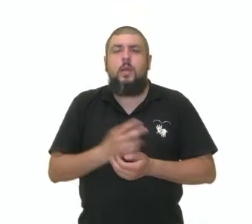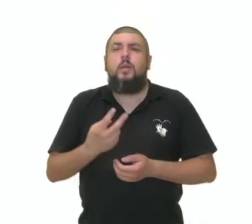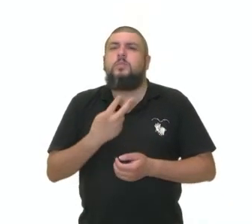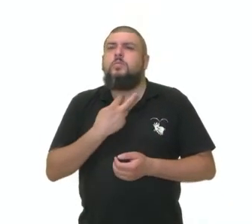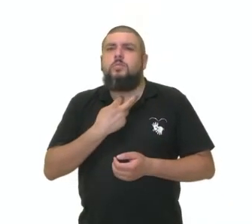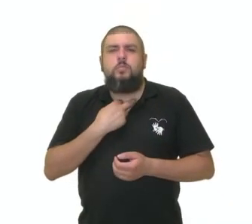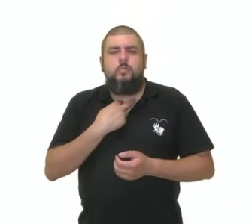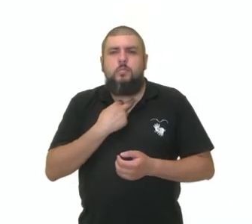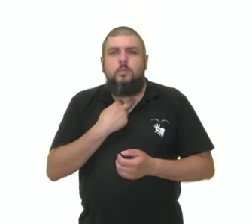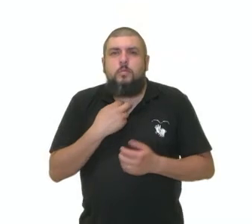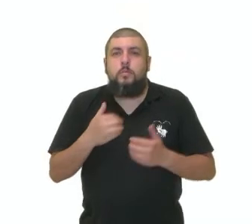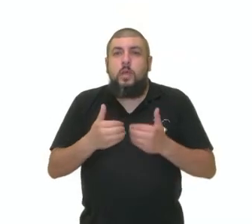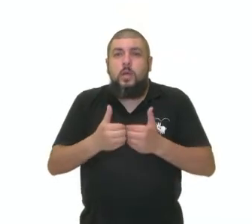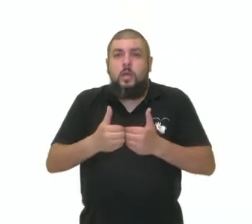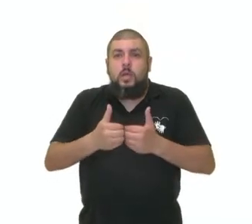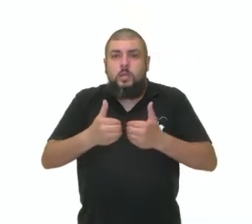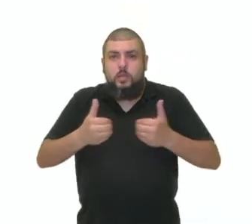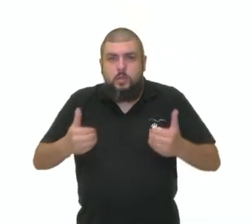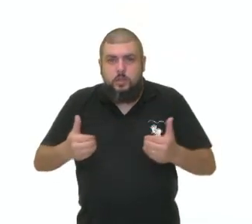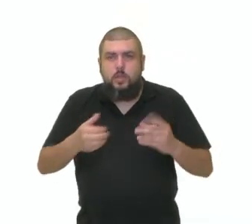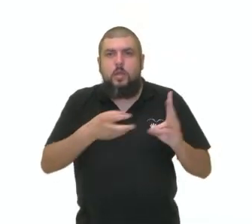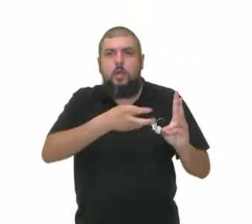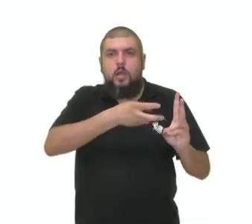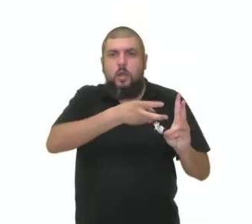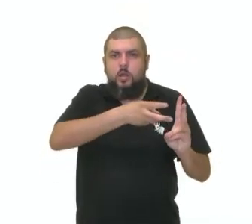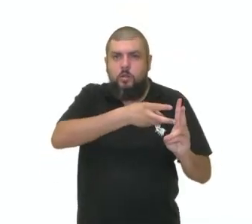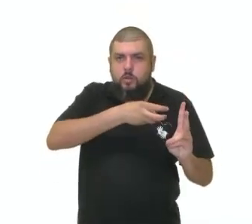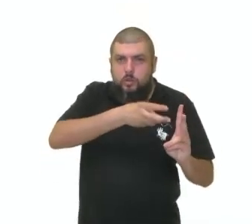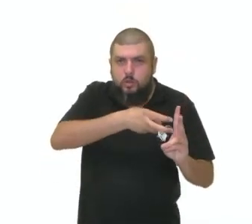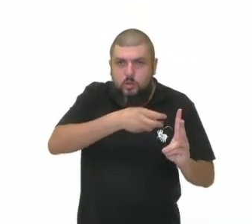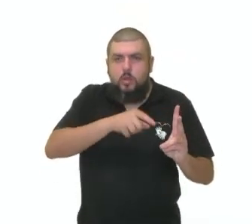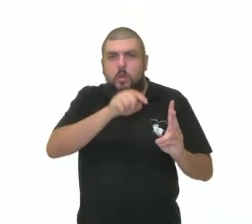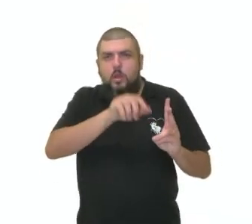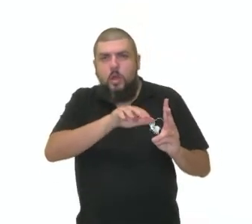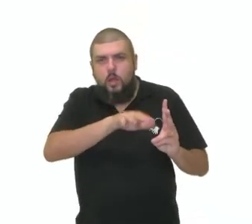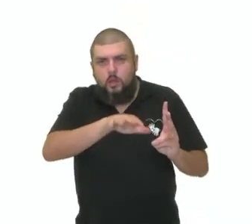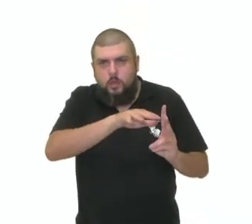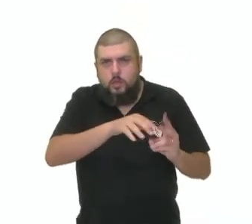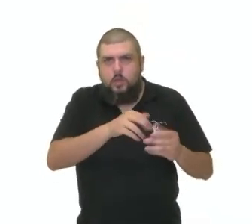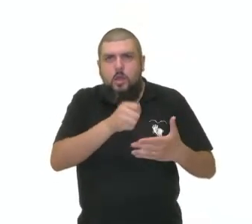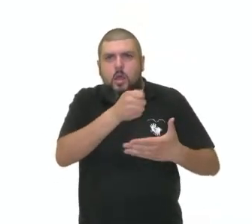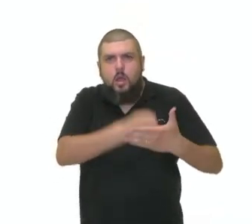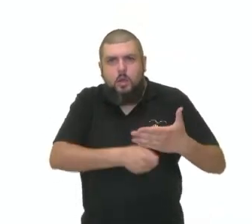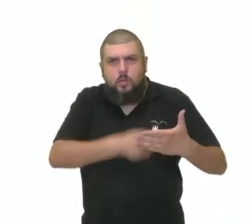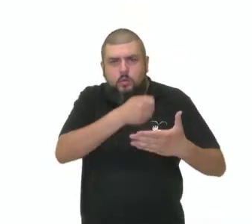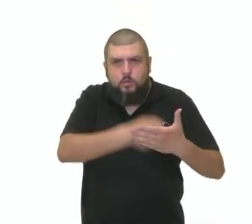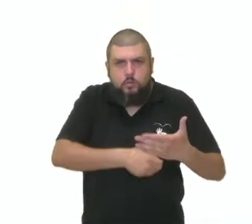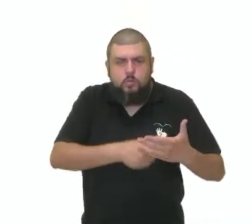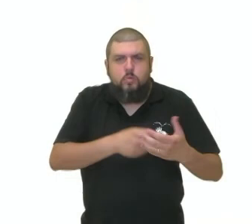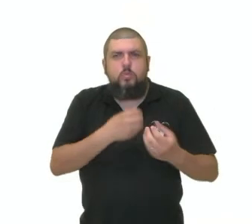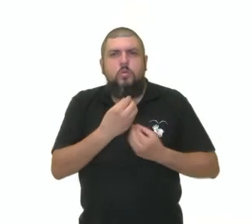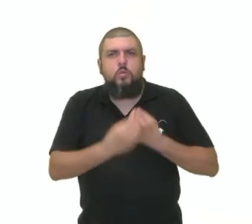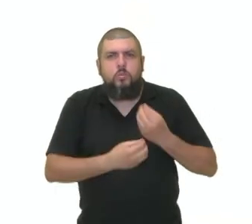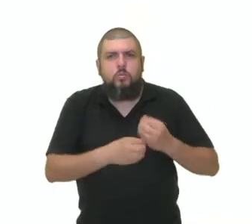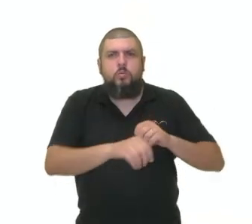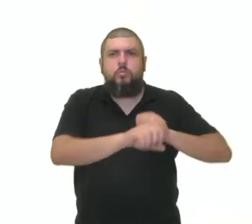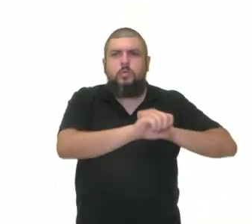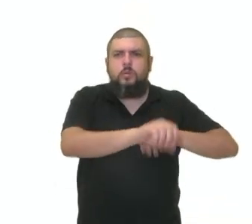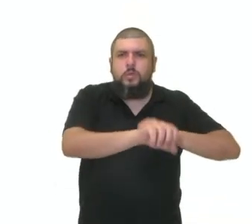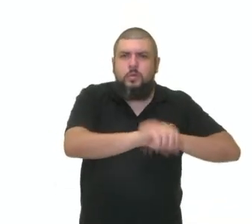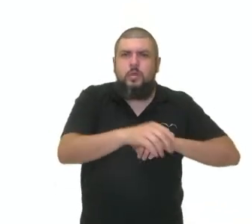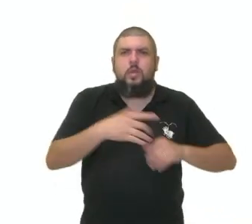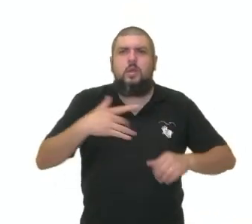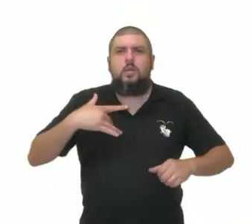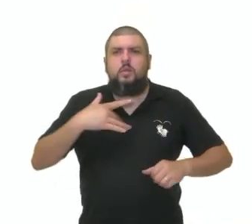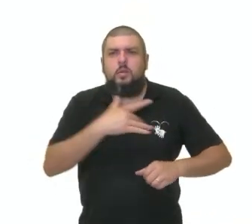ser indígena, as lutas indígenas, as lutas que estamos tendo em outros campos, como a educação, saúde, dos